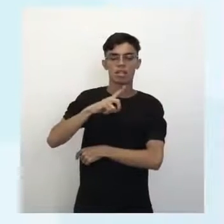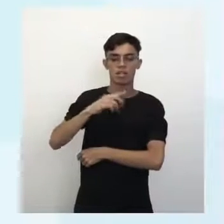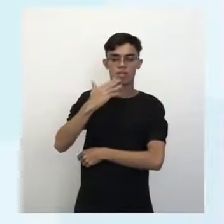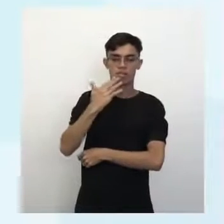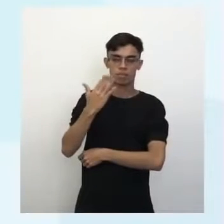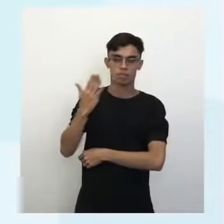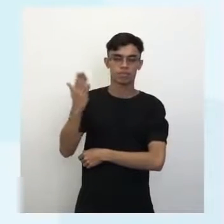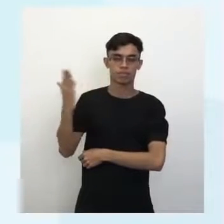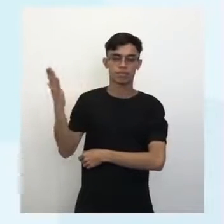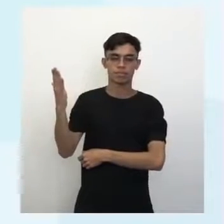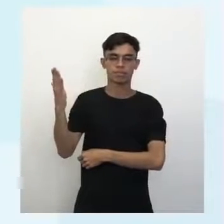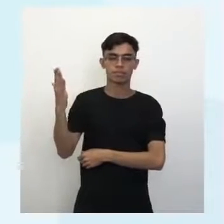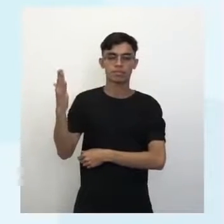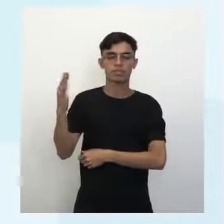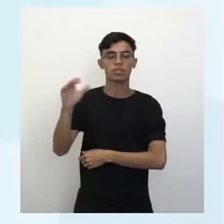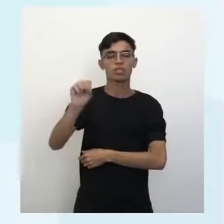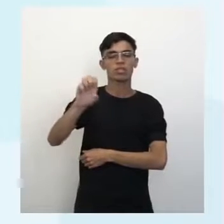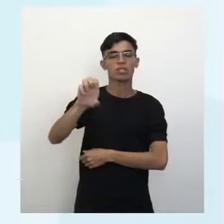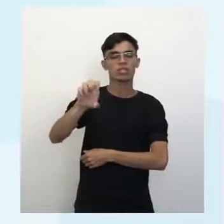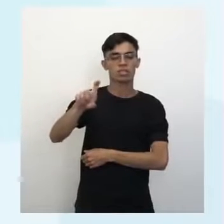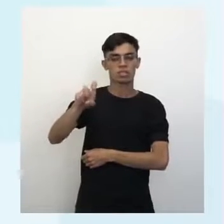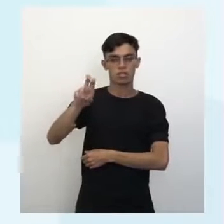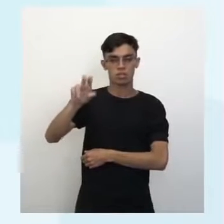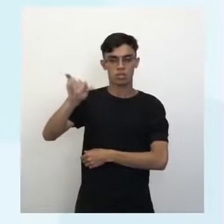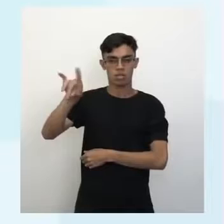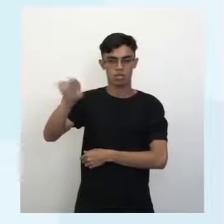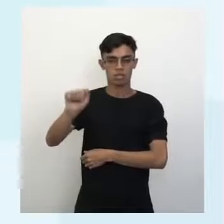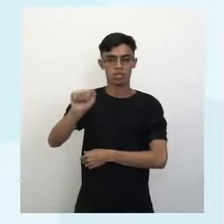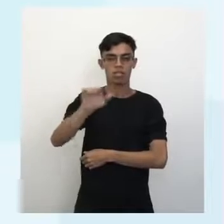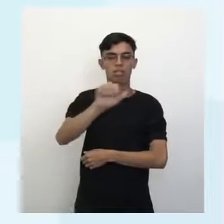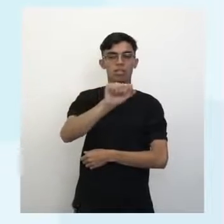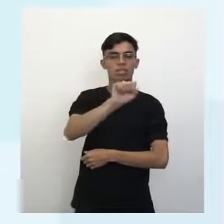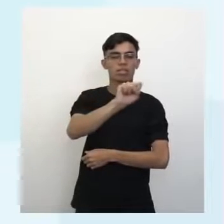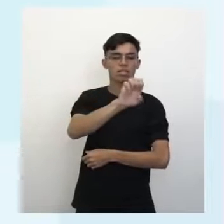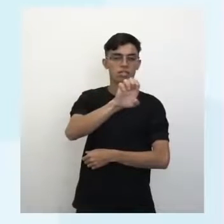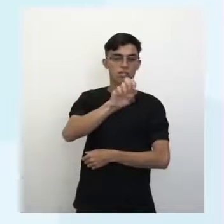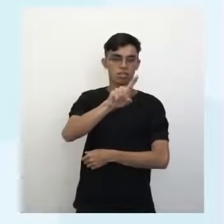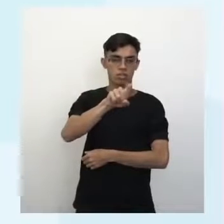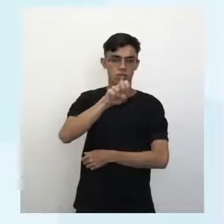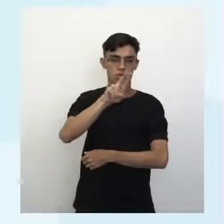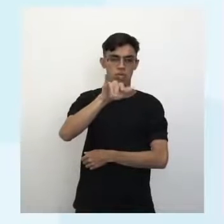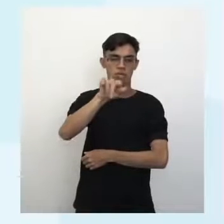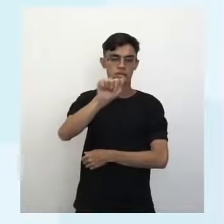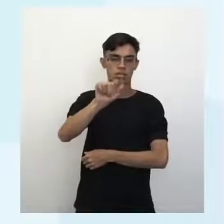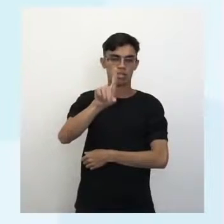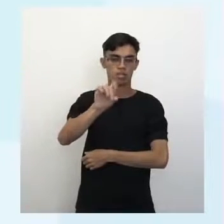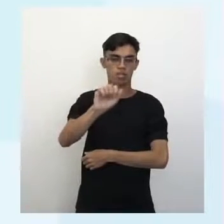entre reprodução sexuada e reprodução assexuada. Eu vou dar 1 minuto para você responder.